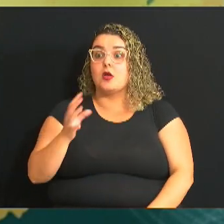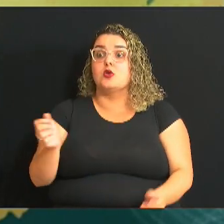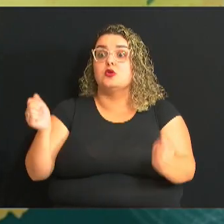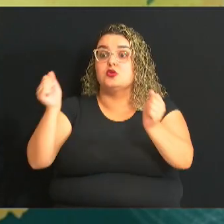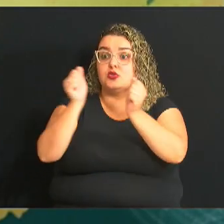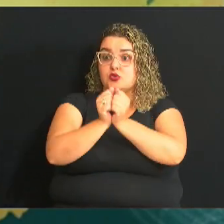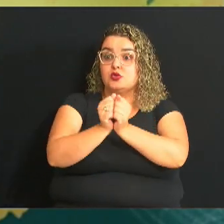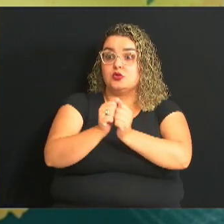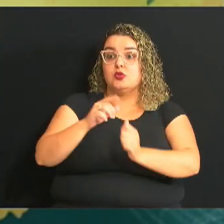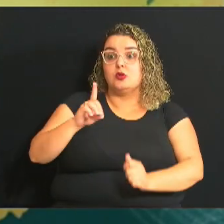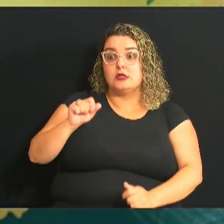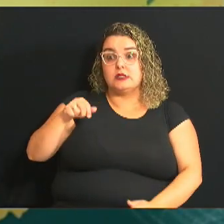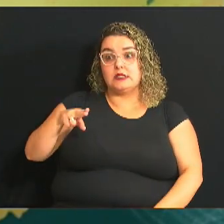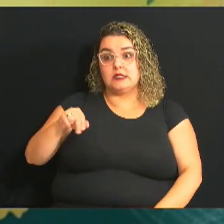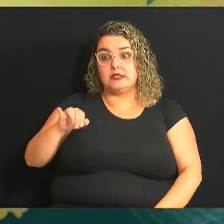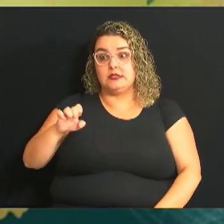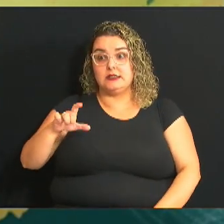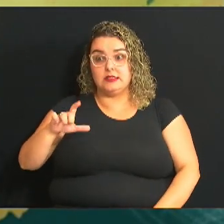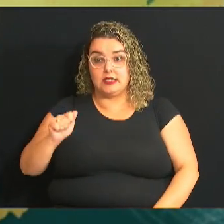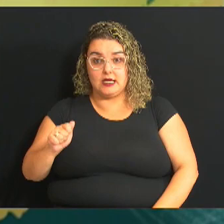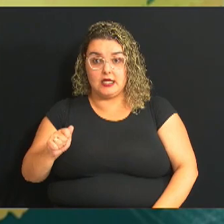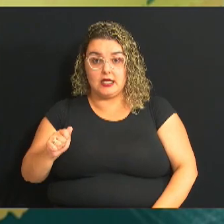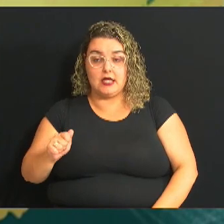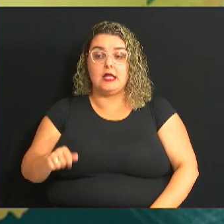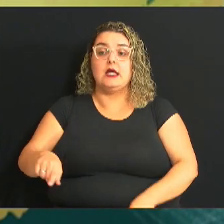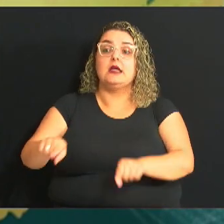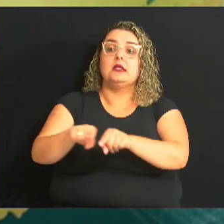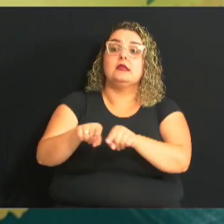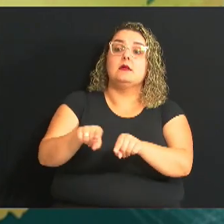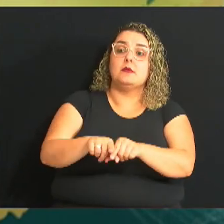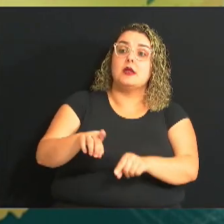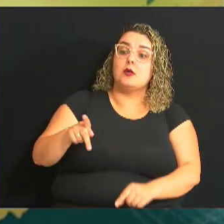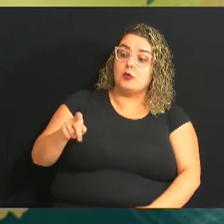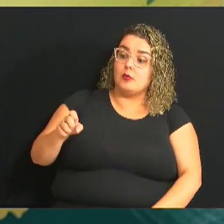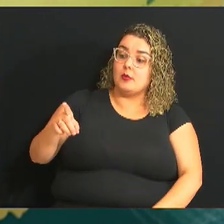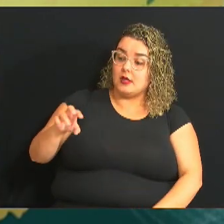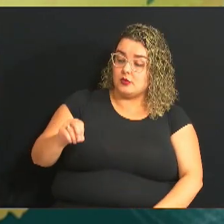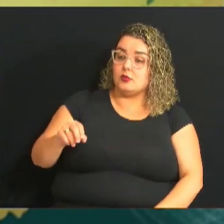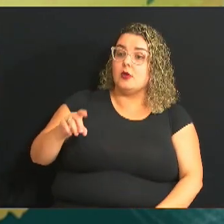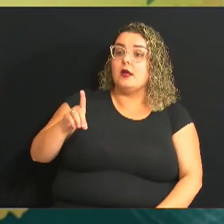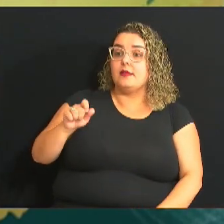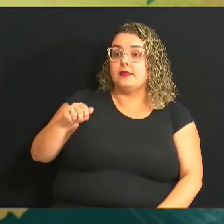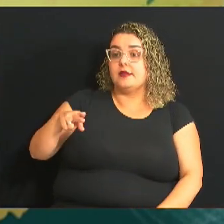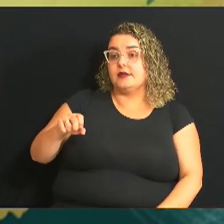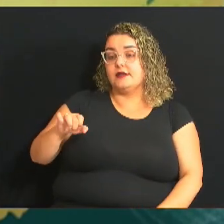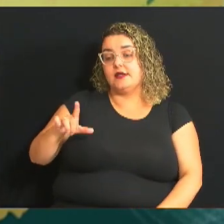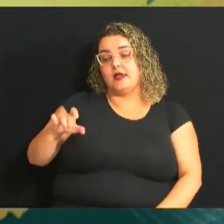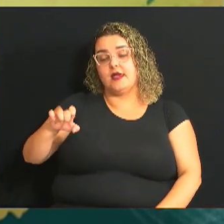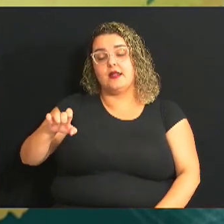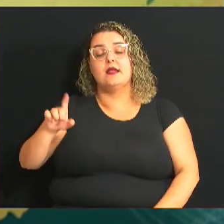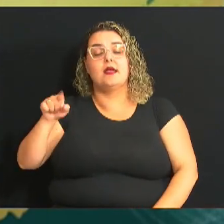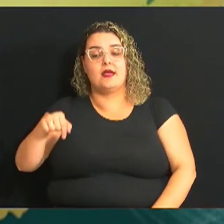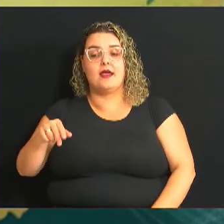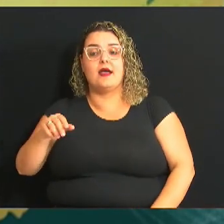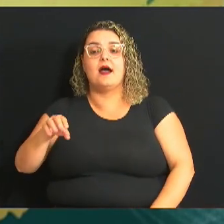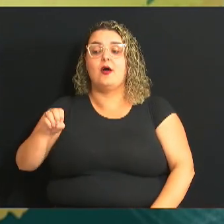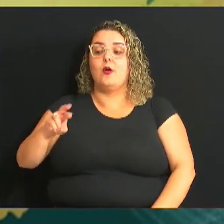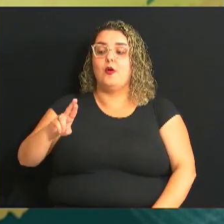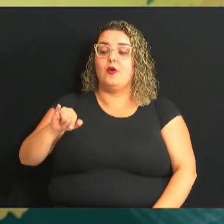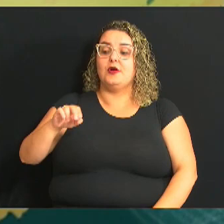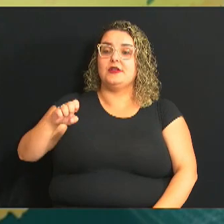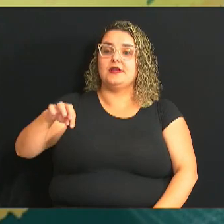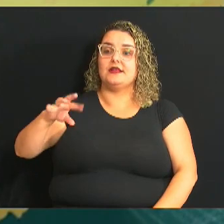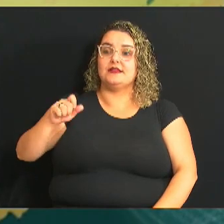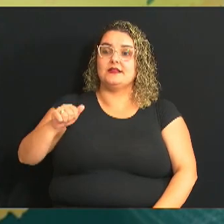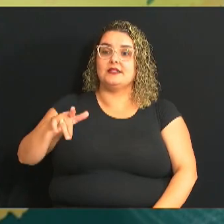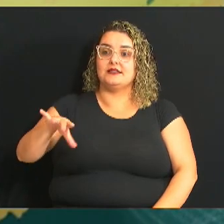a Daniele e também com o Pedro. A Daniele é a orientadora e o Pedro, não é um dos alunos. Deixa eu falar um oi aqui